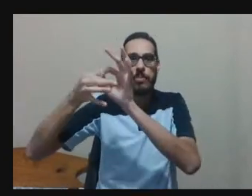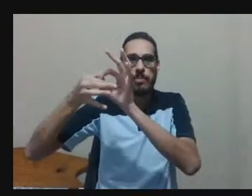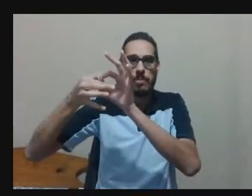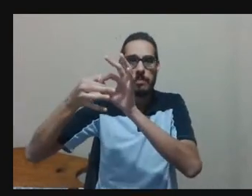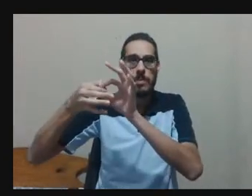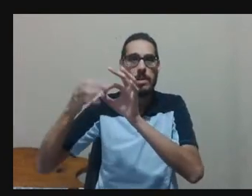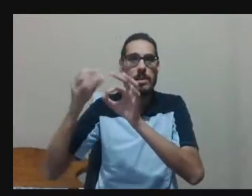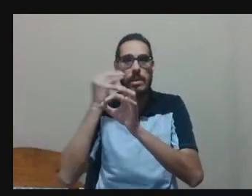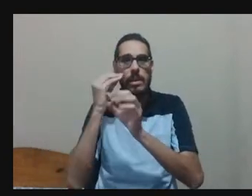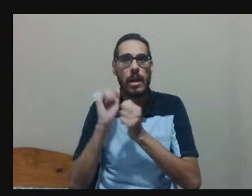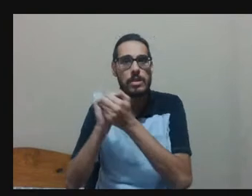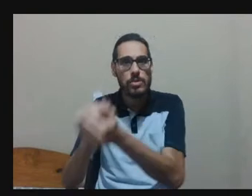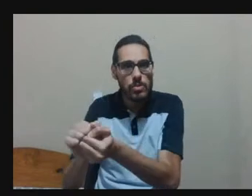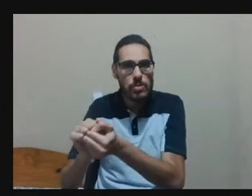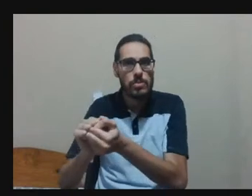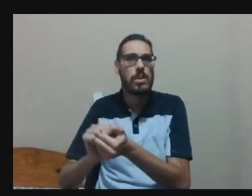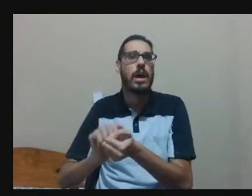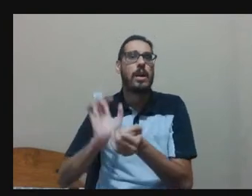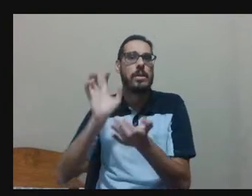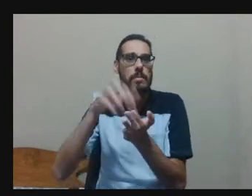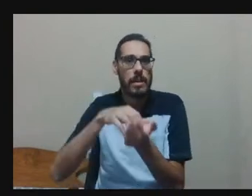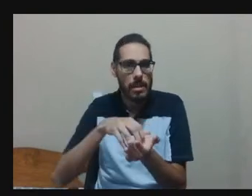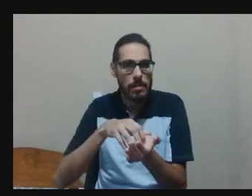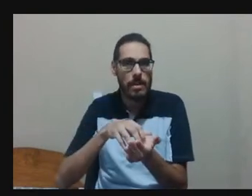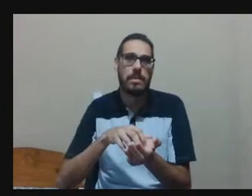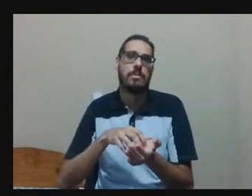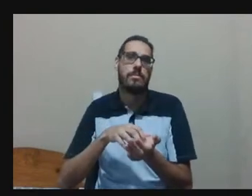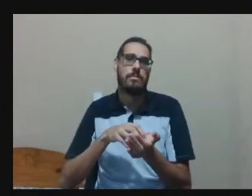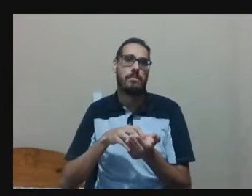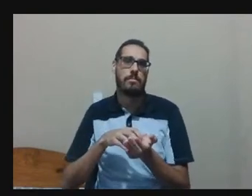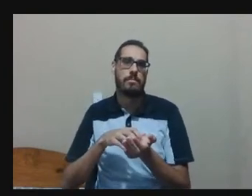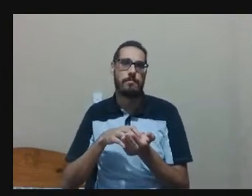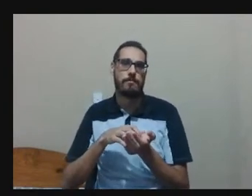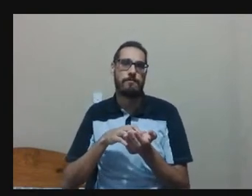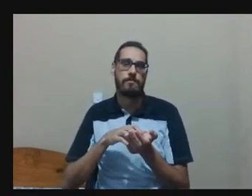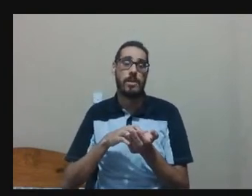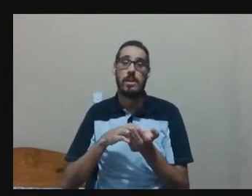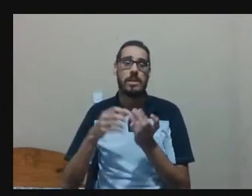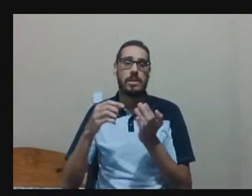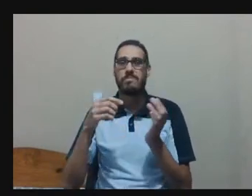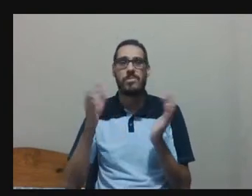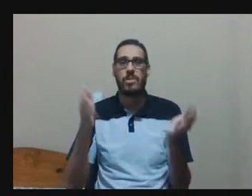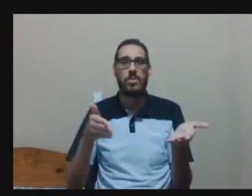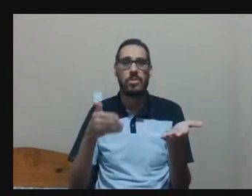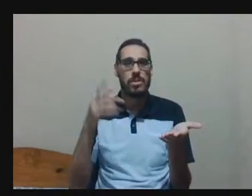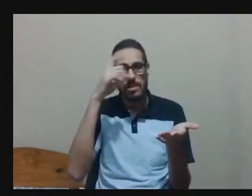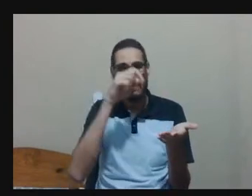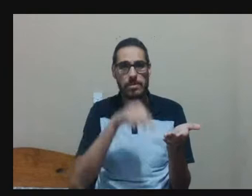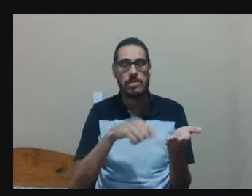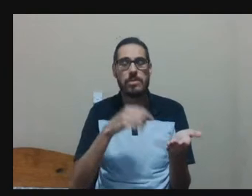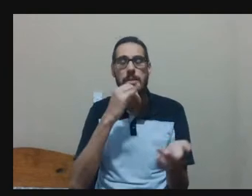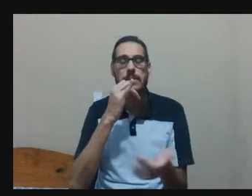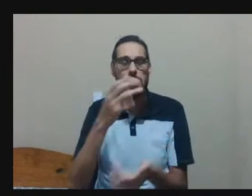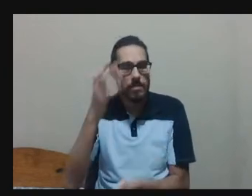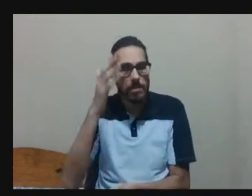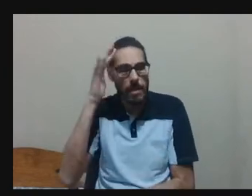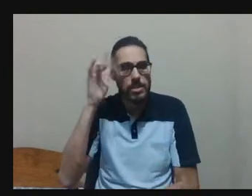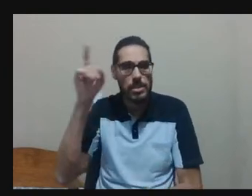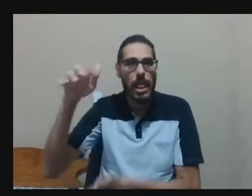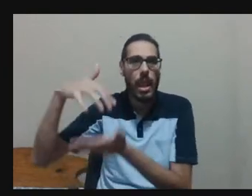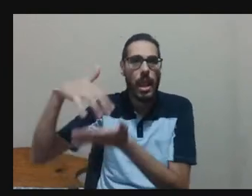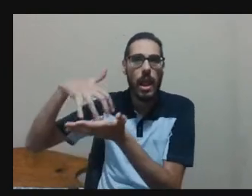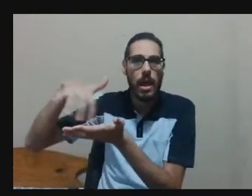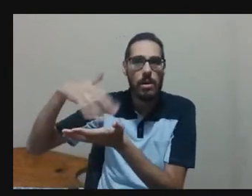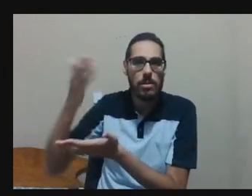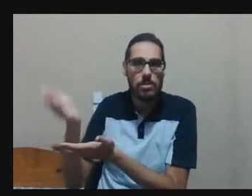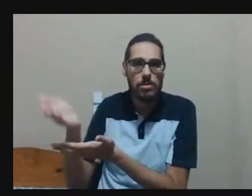a grupos, departamentos que têm menos possibilidades disso aí. Certo? Imagina a Lagoa do Sino, por exemplo. Fazer projetos de melhoramento